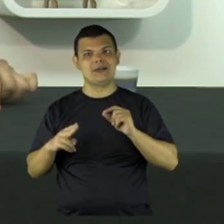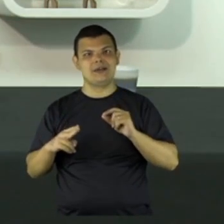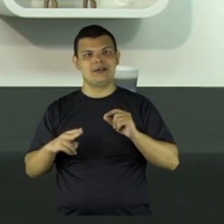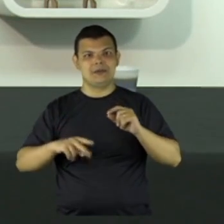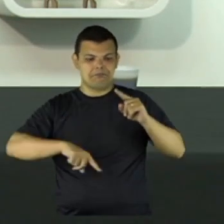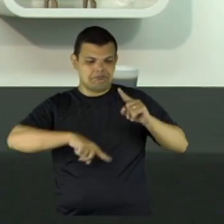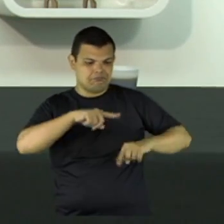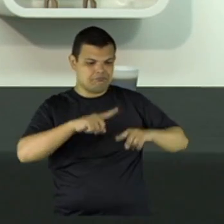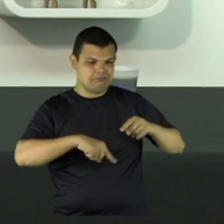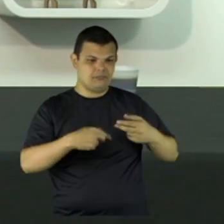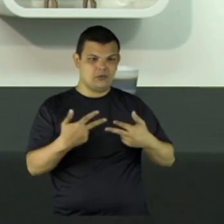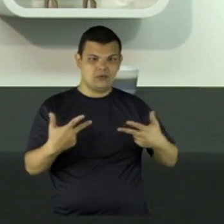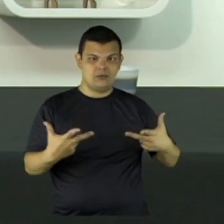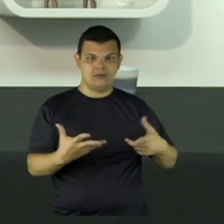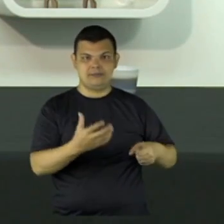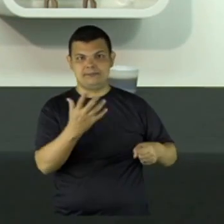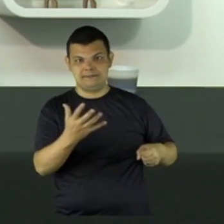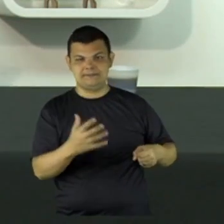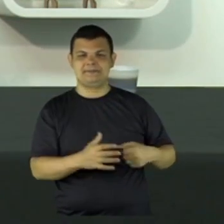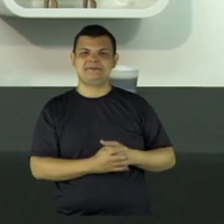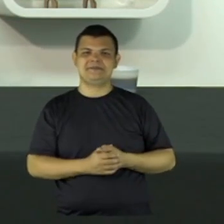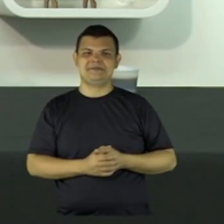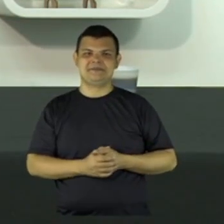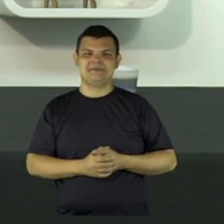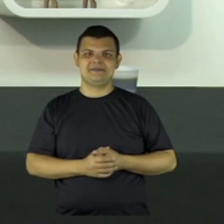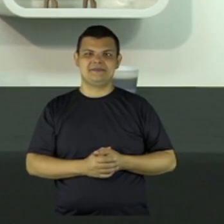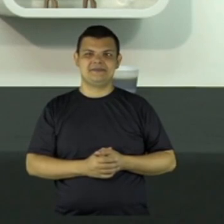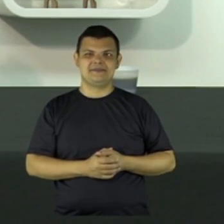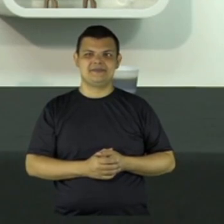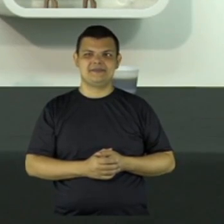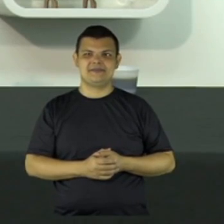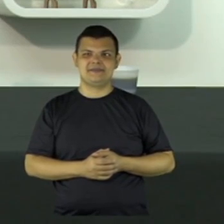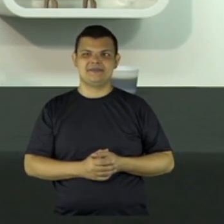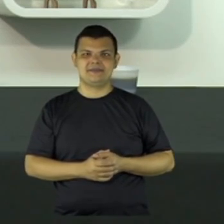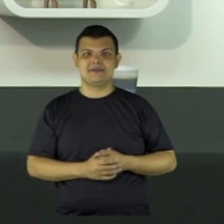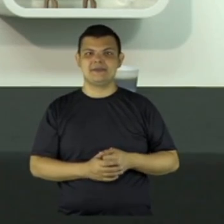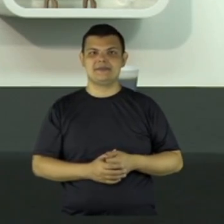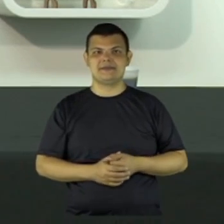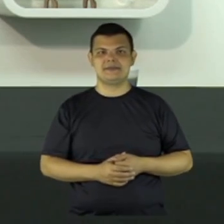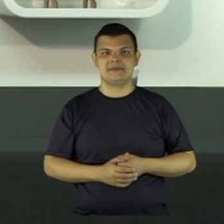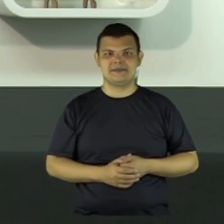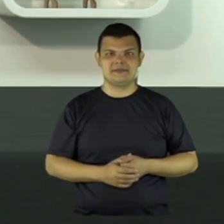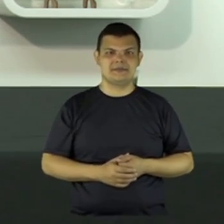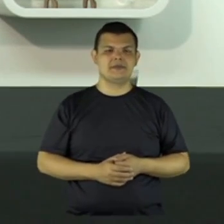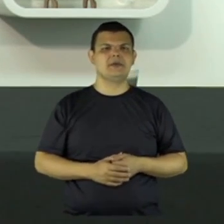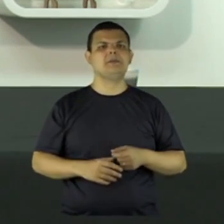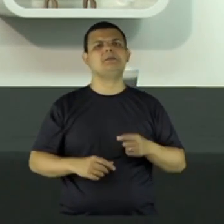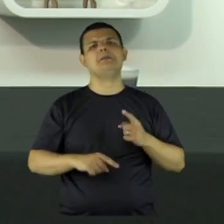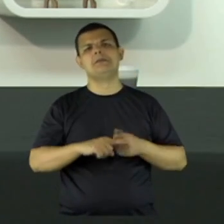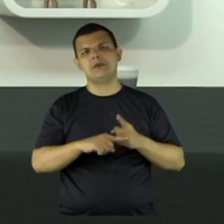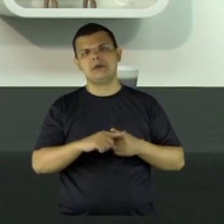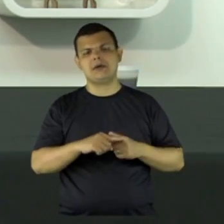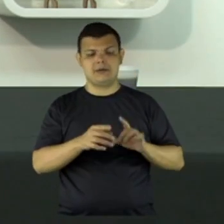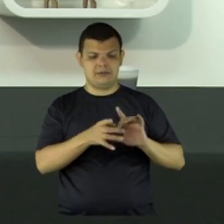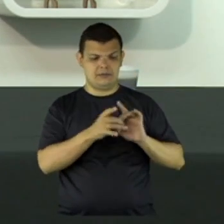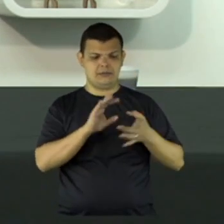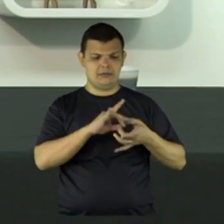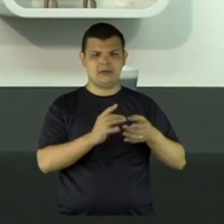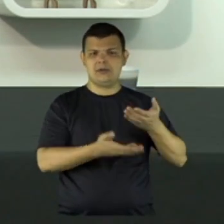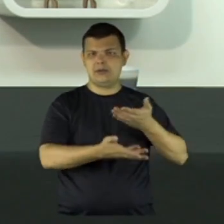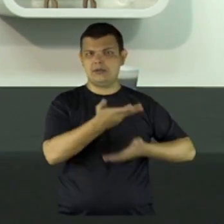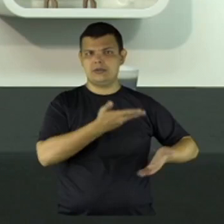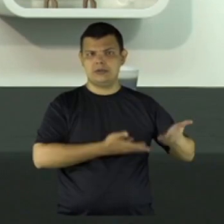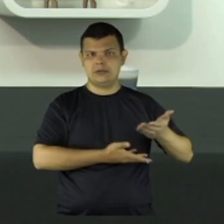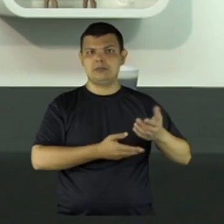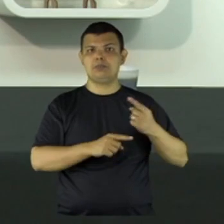só que agora os mesmos exemplos lá das lutas com golpe, das lutas com implemento. Elas exatamente se relacionam com as lutas